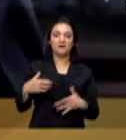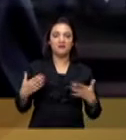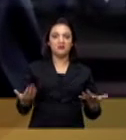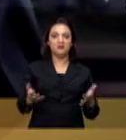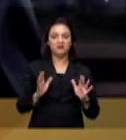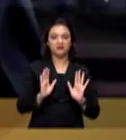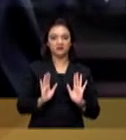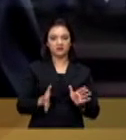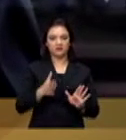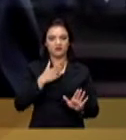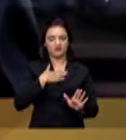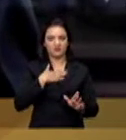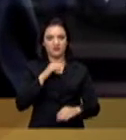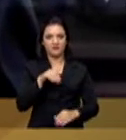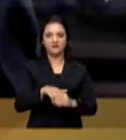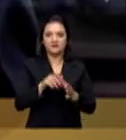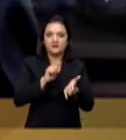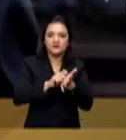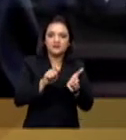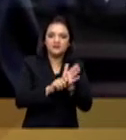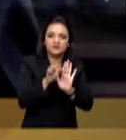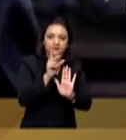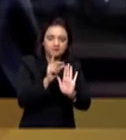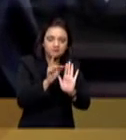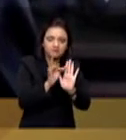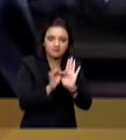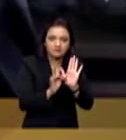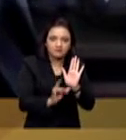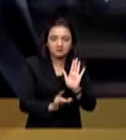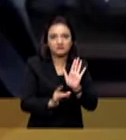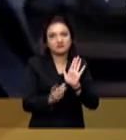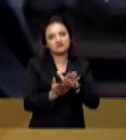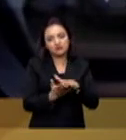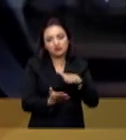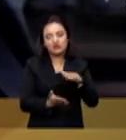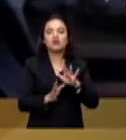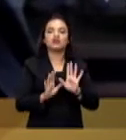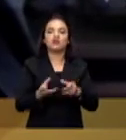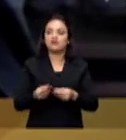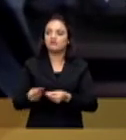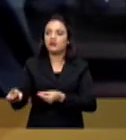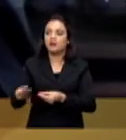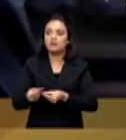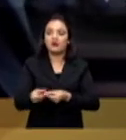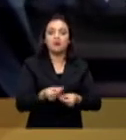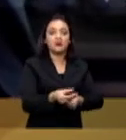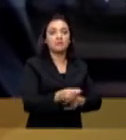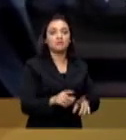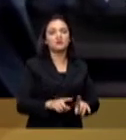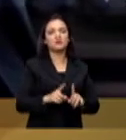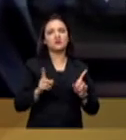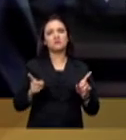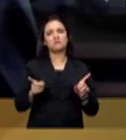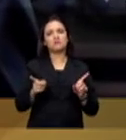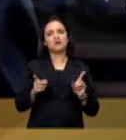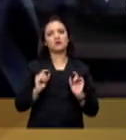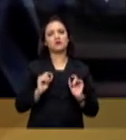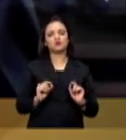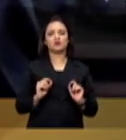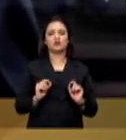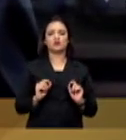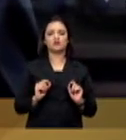distribuir o meu voto, que é relativamente longo, mas penso que, no fundo, a questão